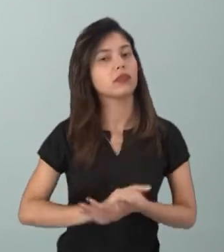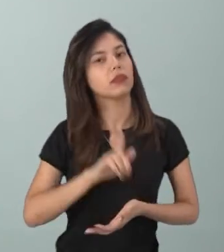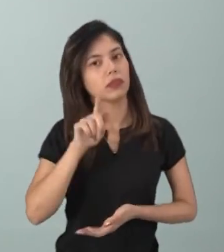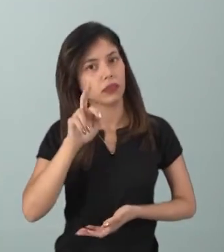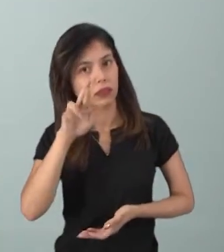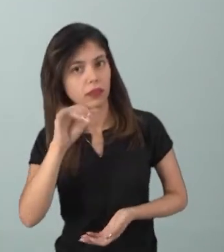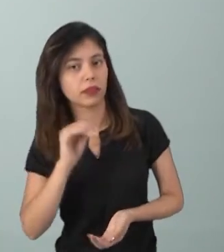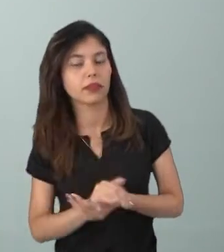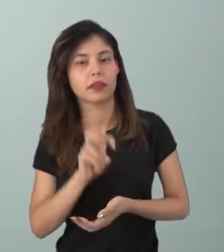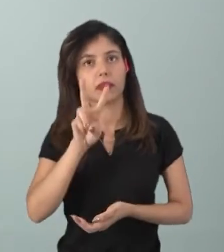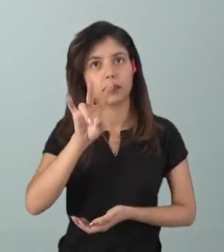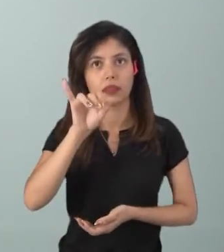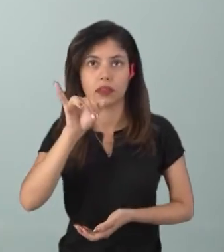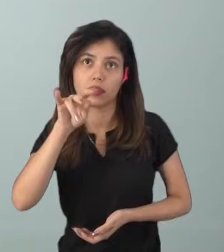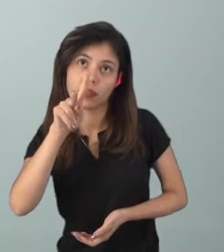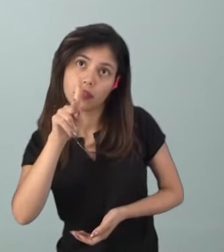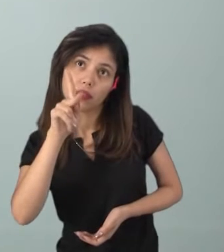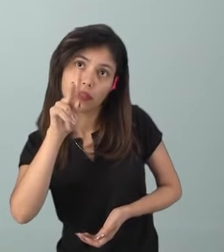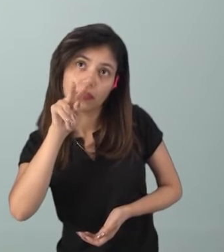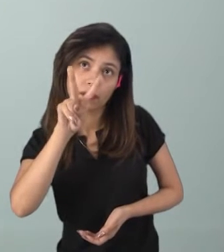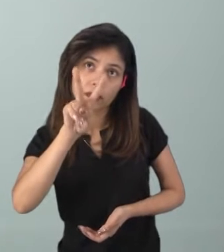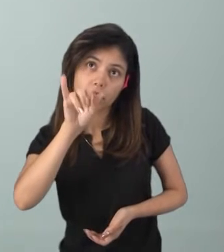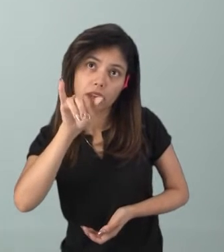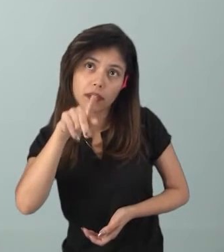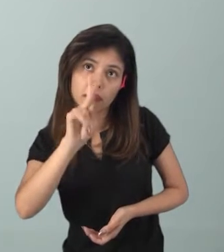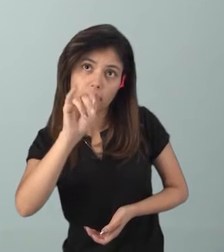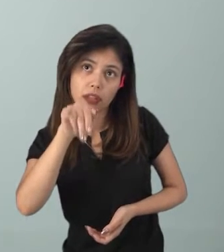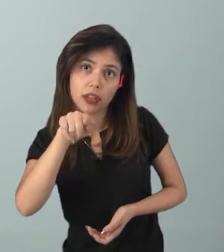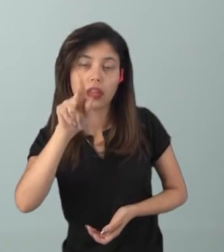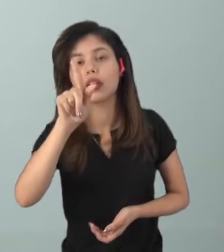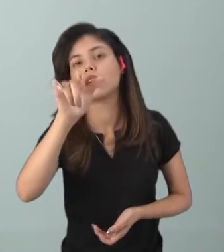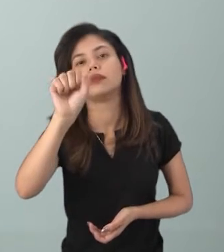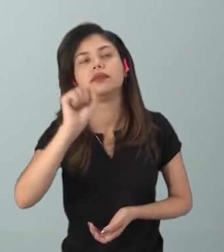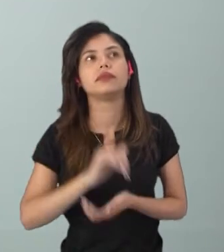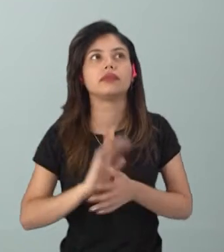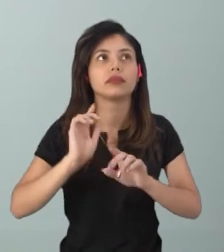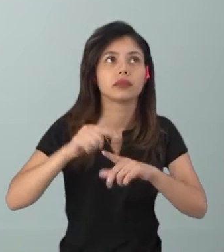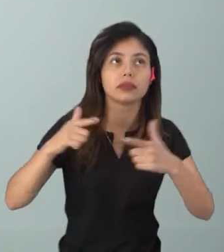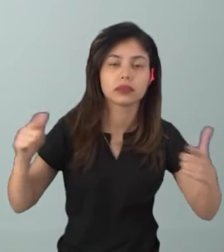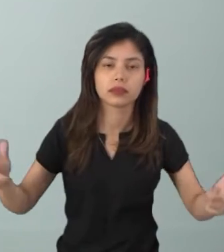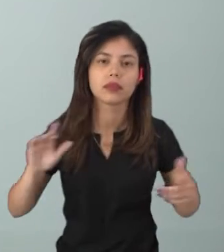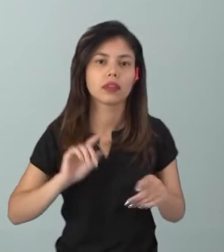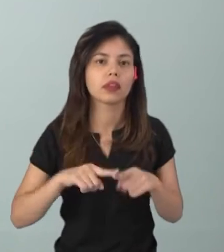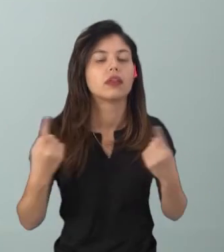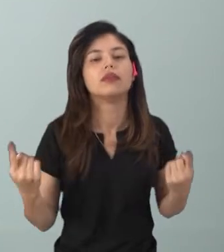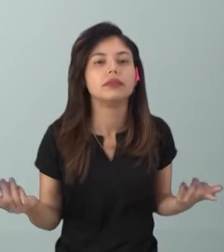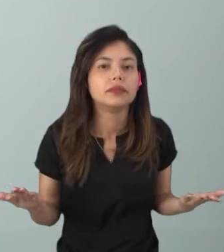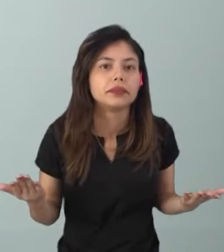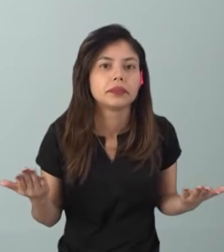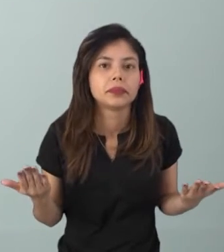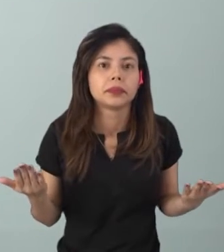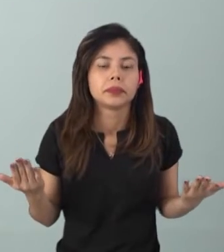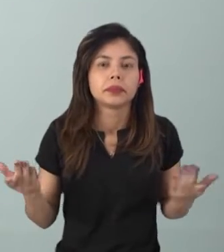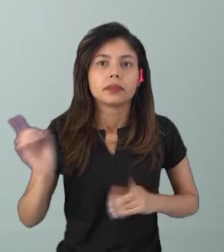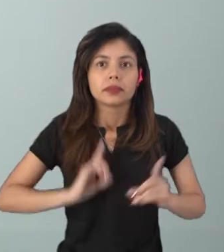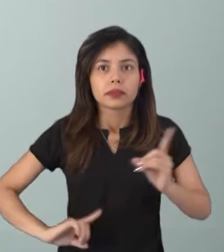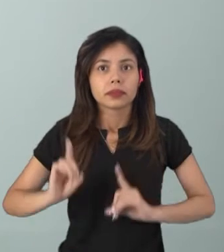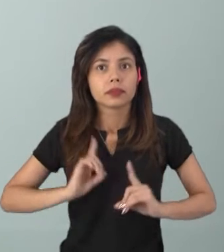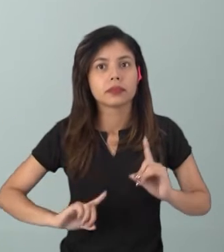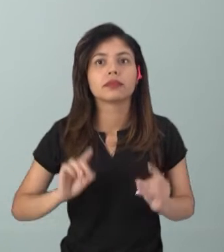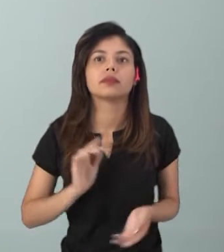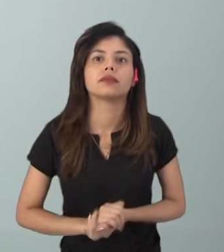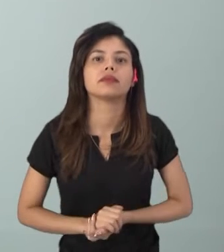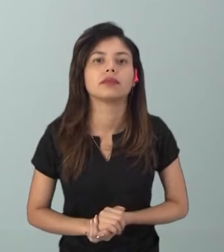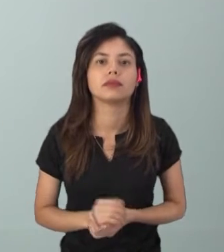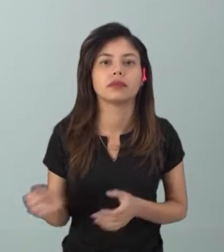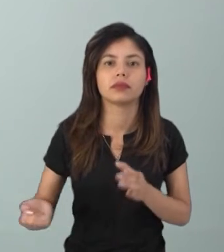germânicas, vikings, né? Os vikings, por exemplo, Deus, qual é o maior Deus dos vikings, né? É aquele Deus